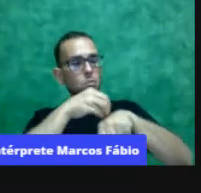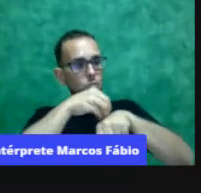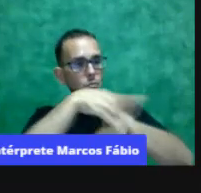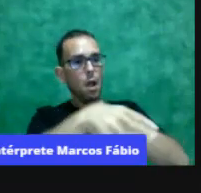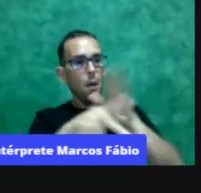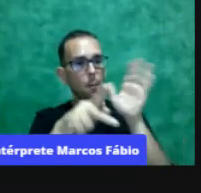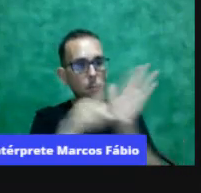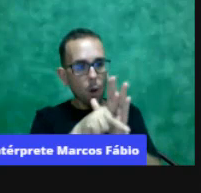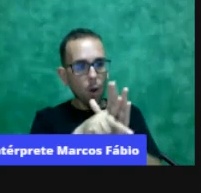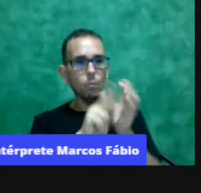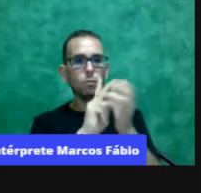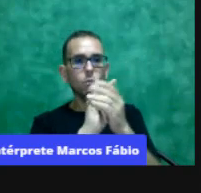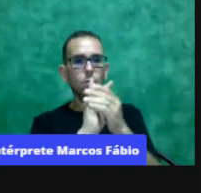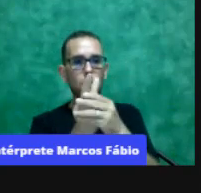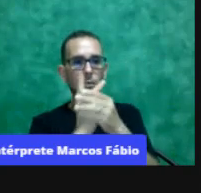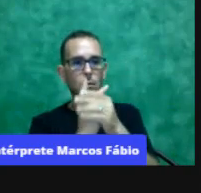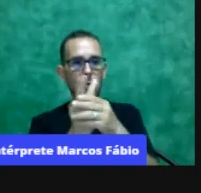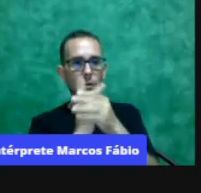própria